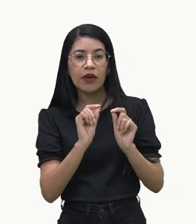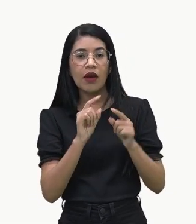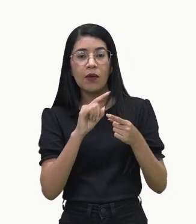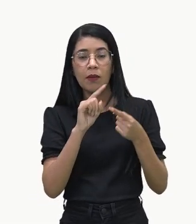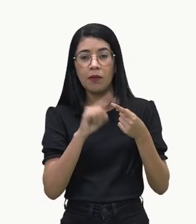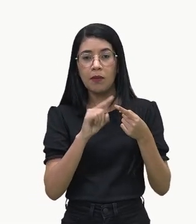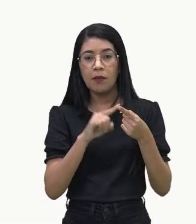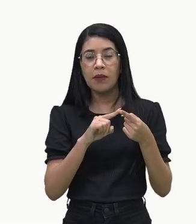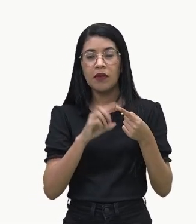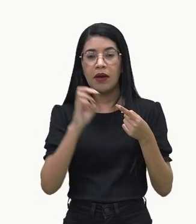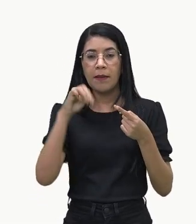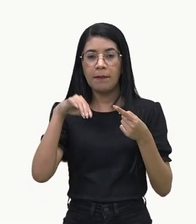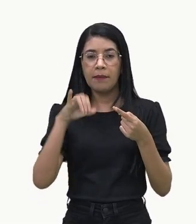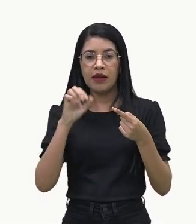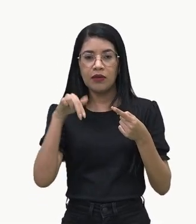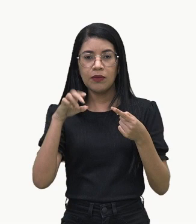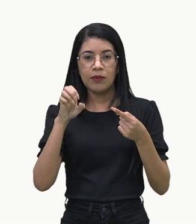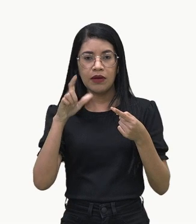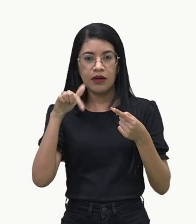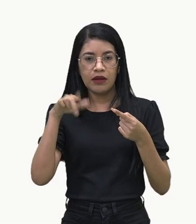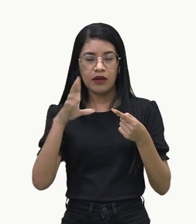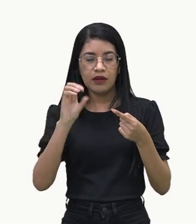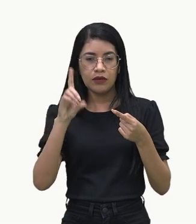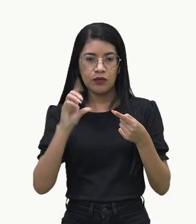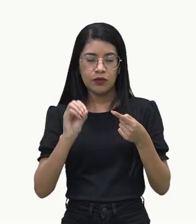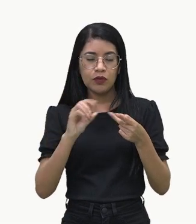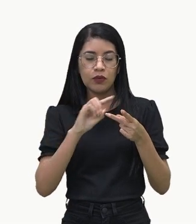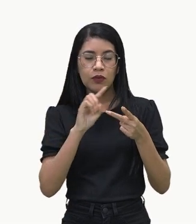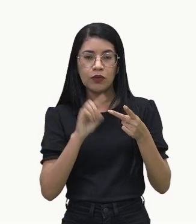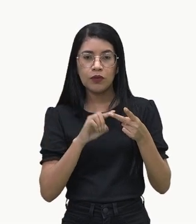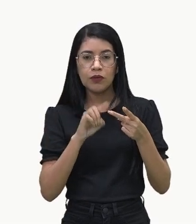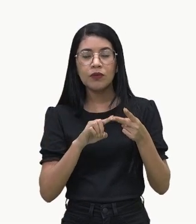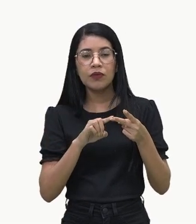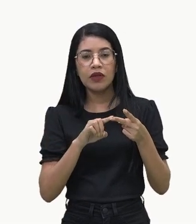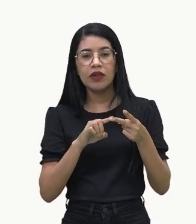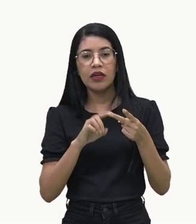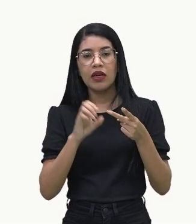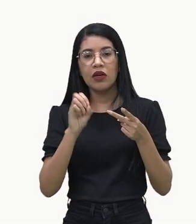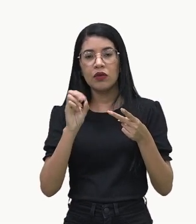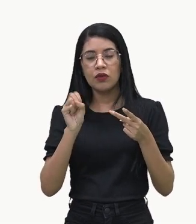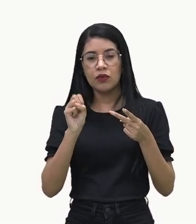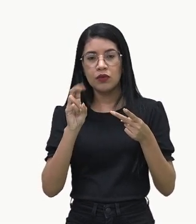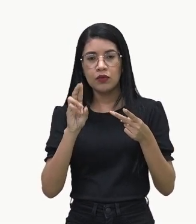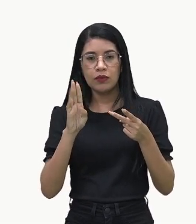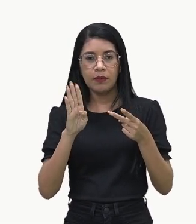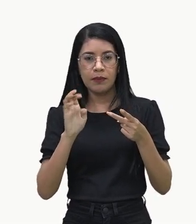primeiro é chamado de minuendo, esse segundo vai ser chamado de